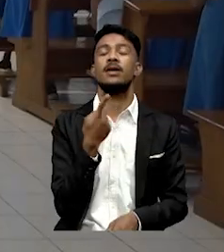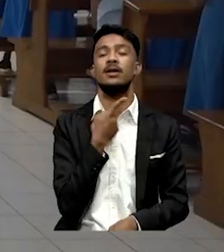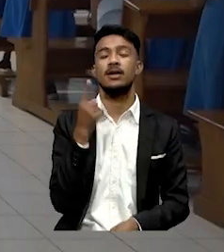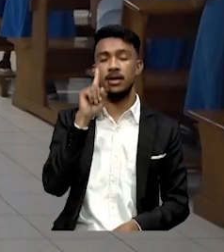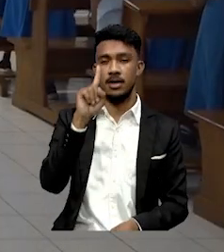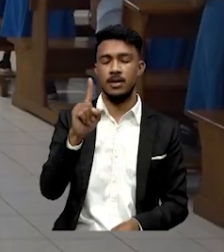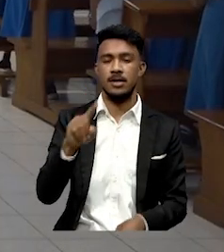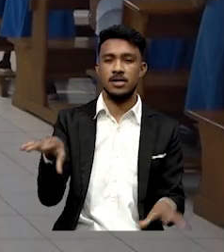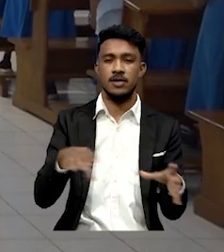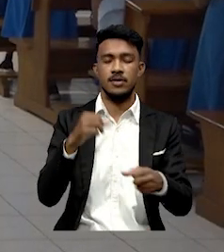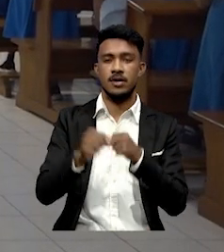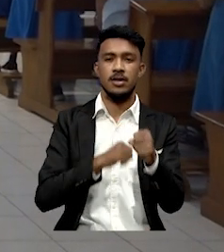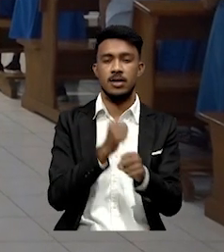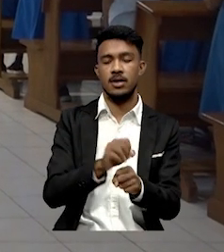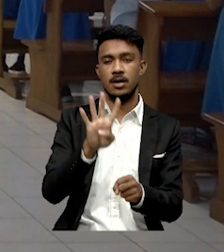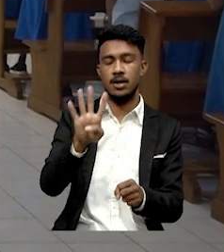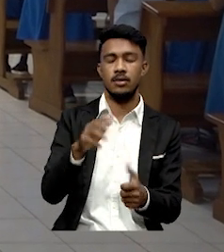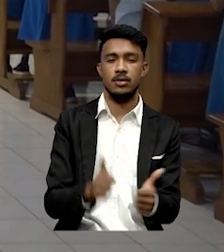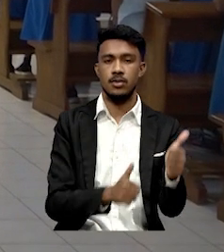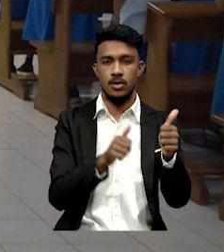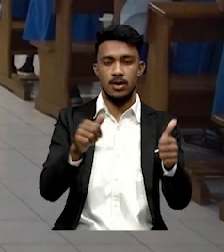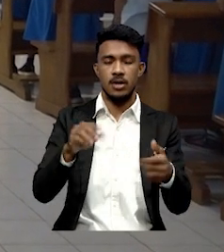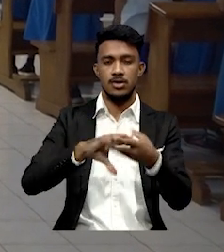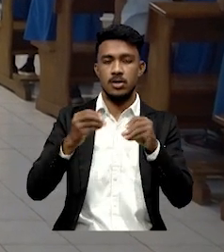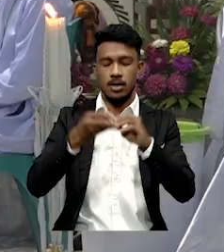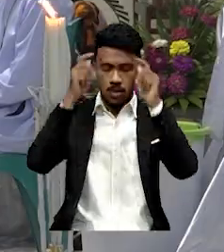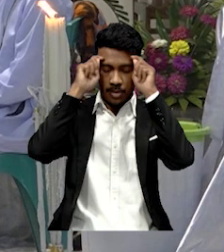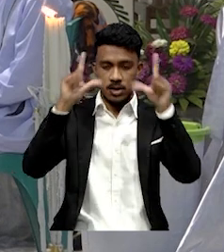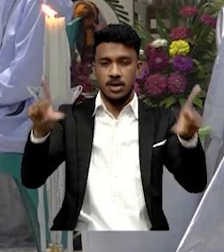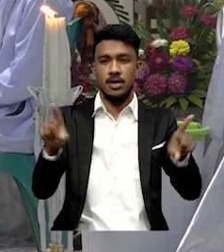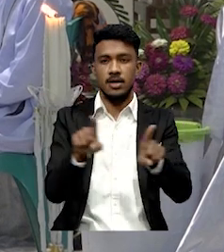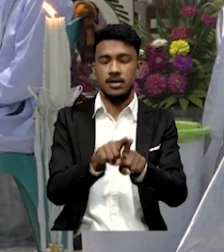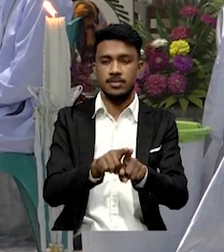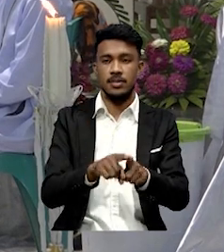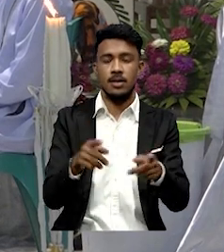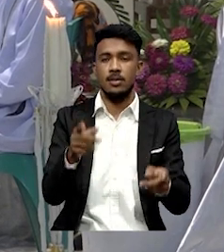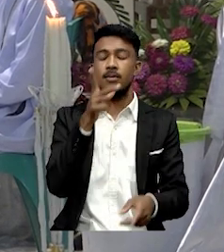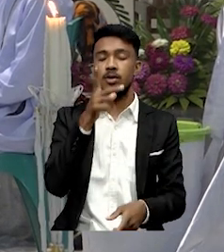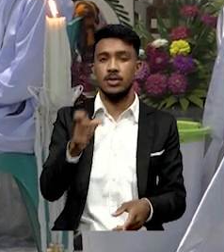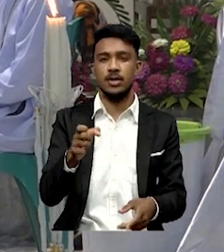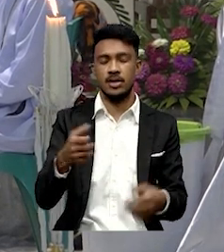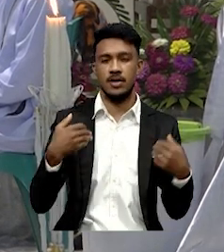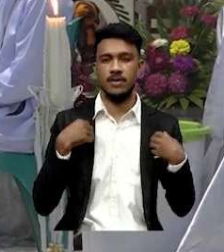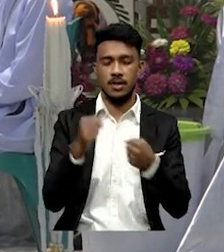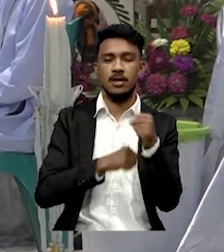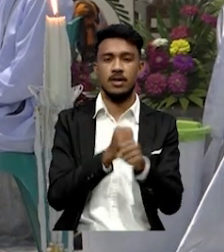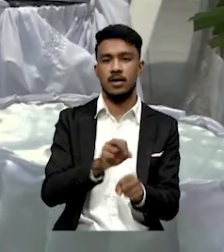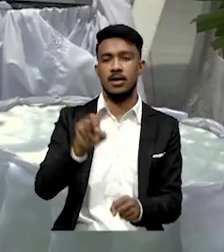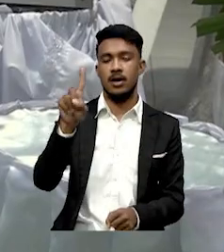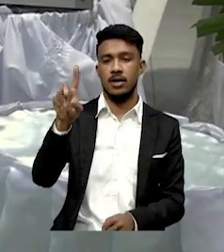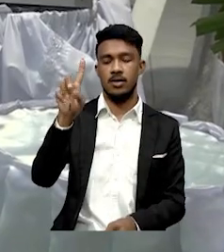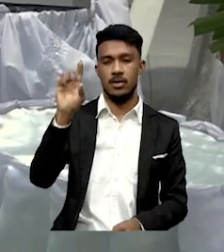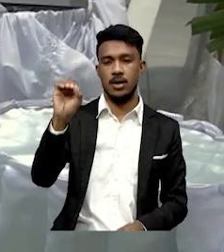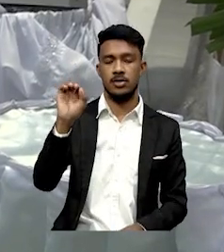serviço durante período hat, tui de história Timor-Leste anessan, período de administração portuguesa nian, e atina rihungida tu se hitunulu,